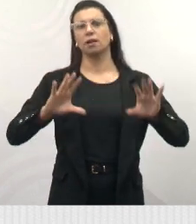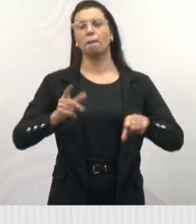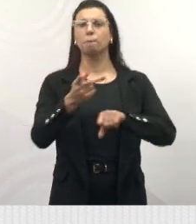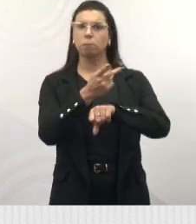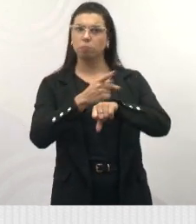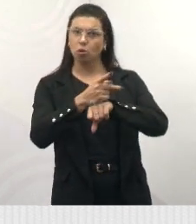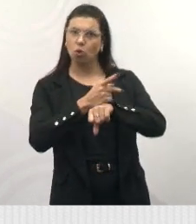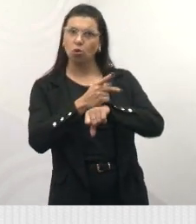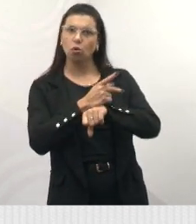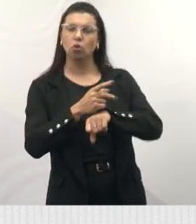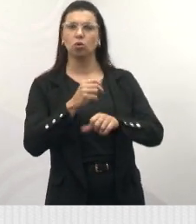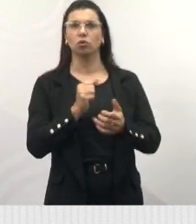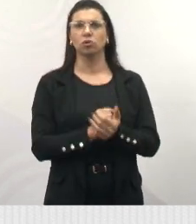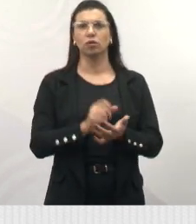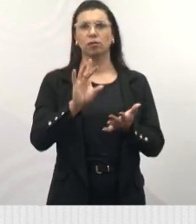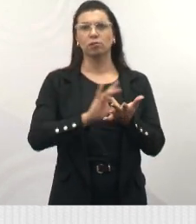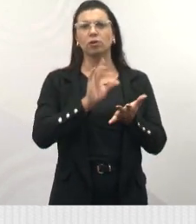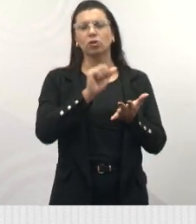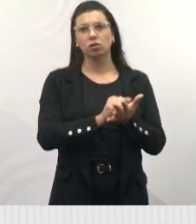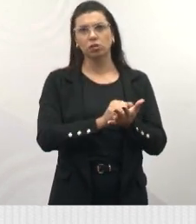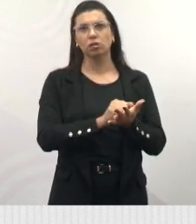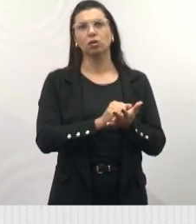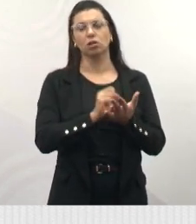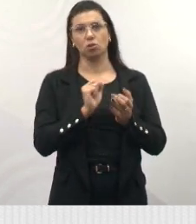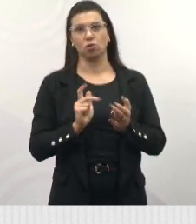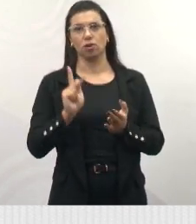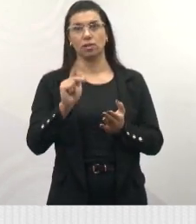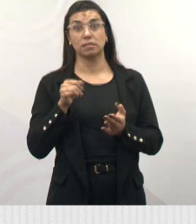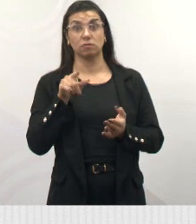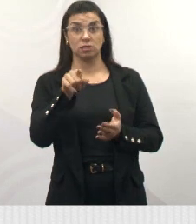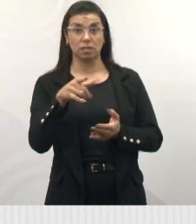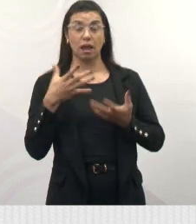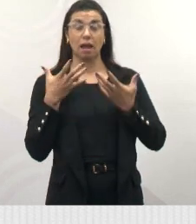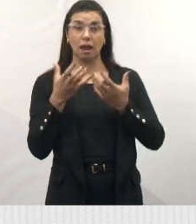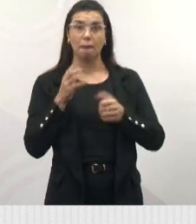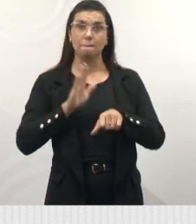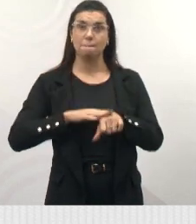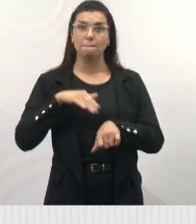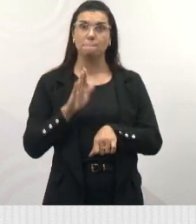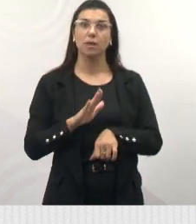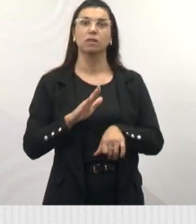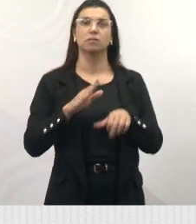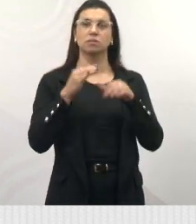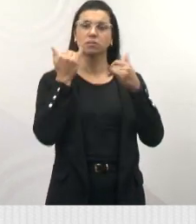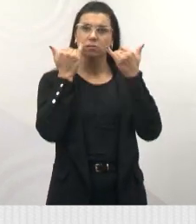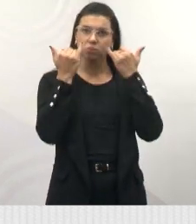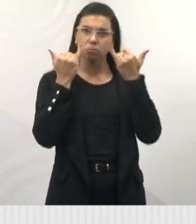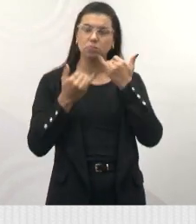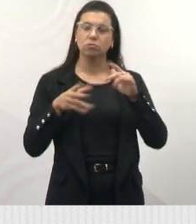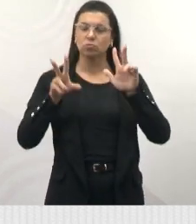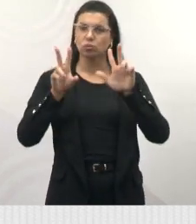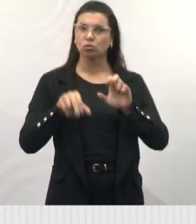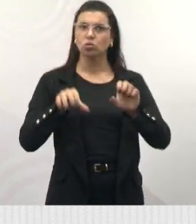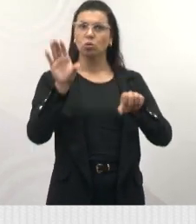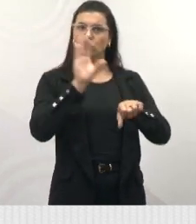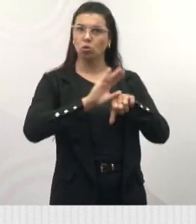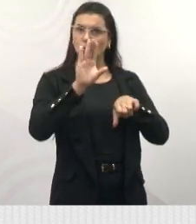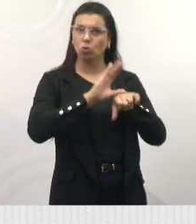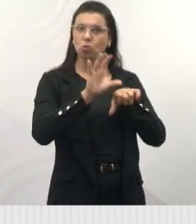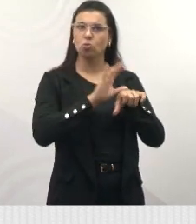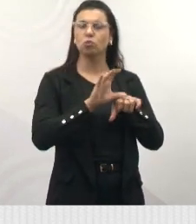procure fazer as inscrições. Mas, se você quer saber mais informações sobre esse curso de